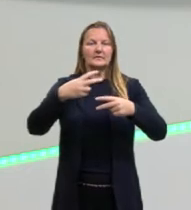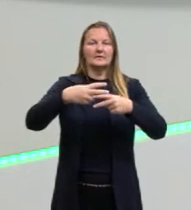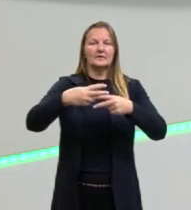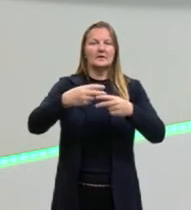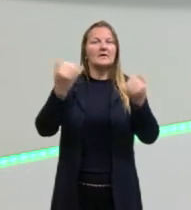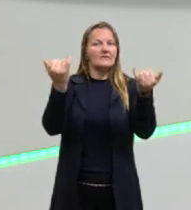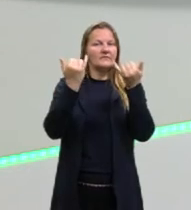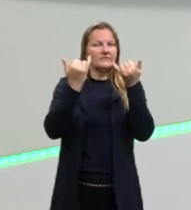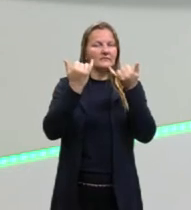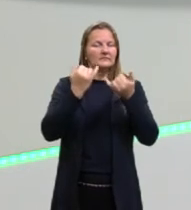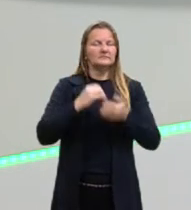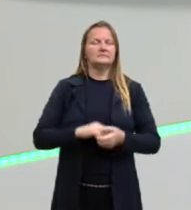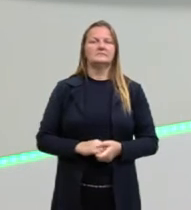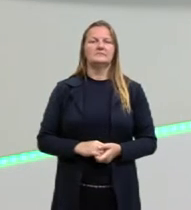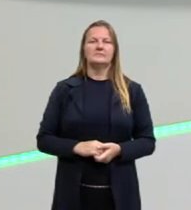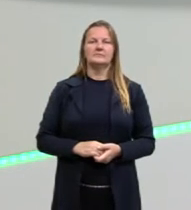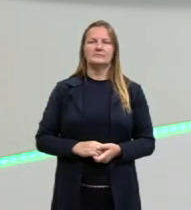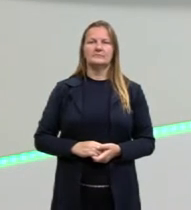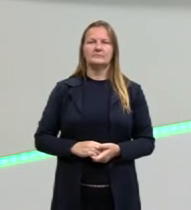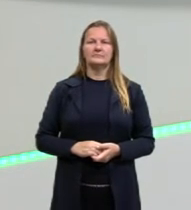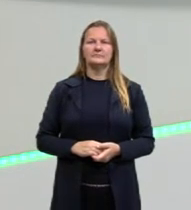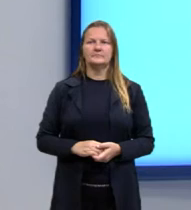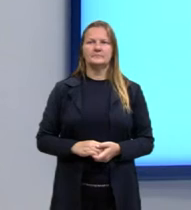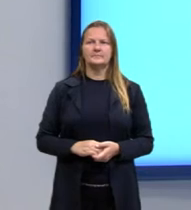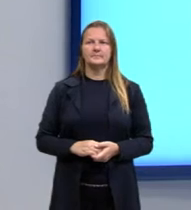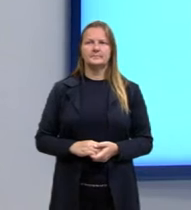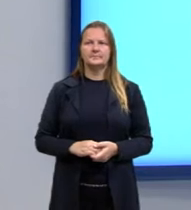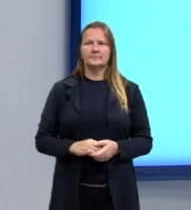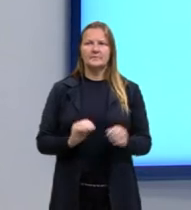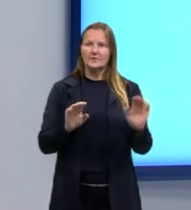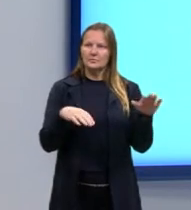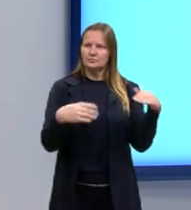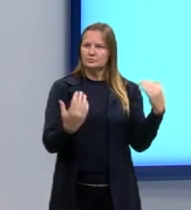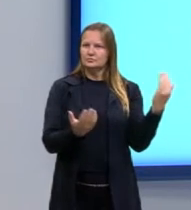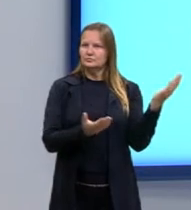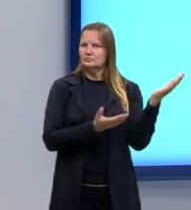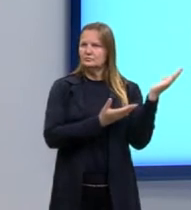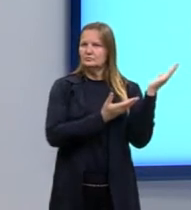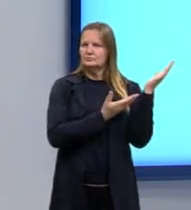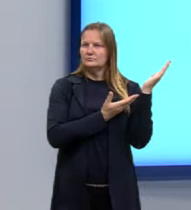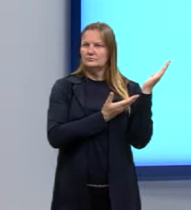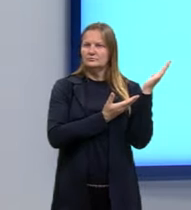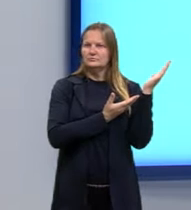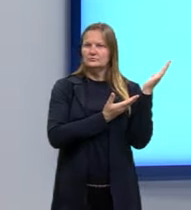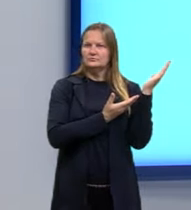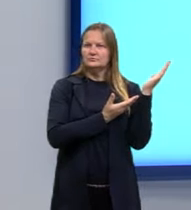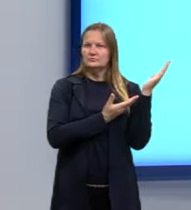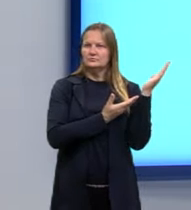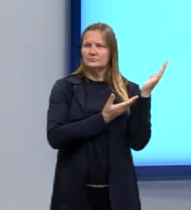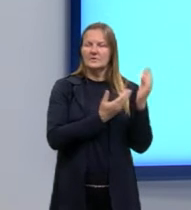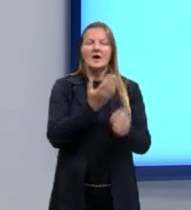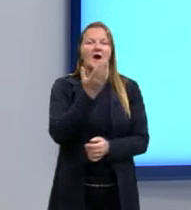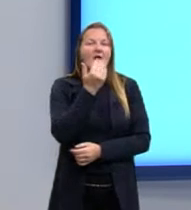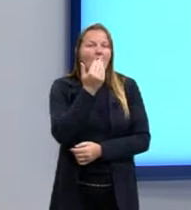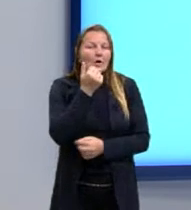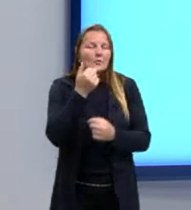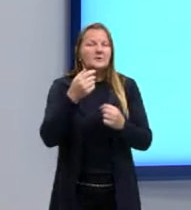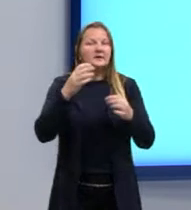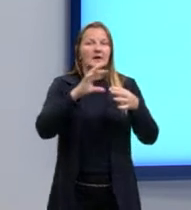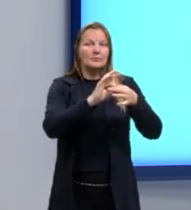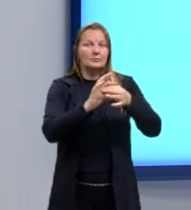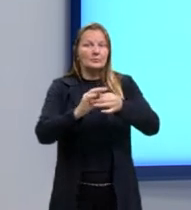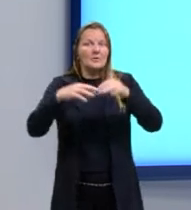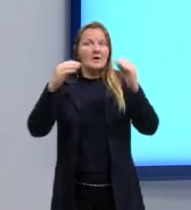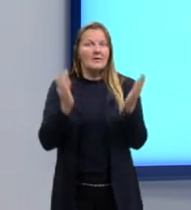enunciado nos trouxe então aqui eu destaquei o seguinte a ração atual que ele utiliza